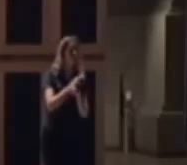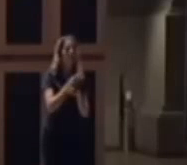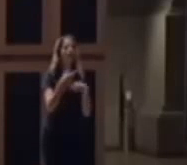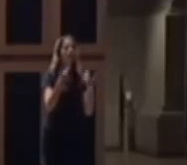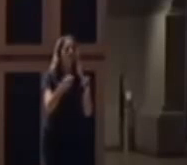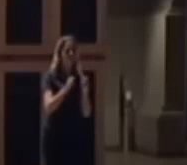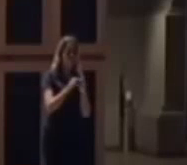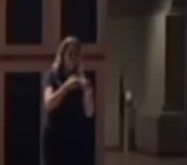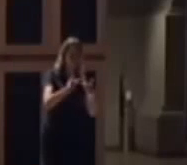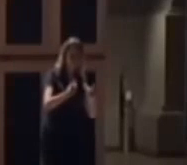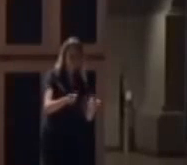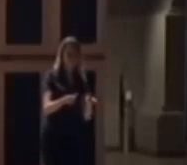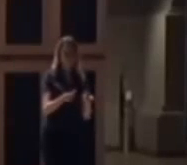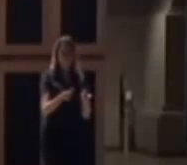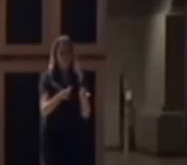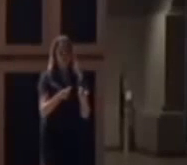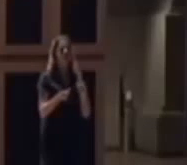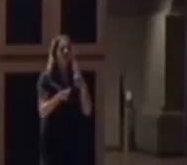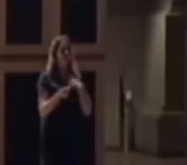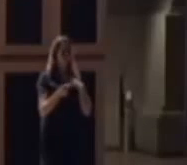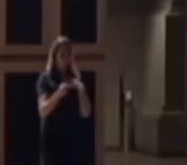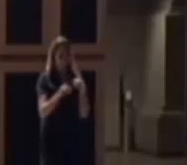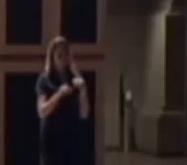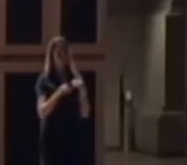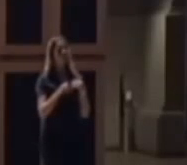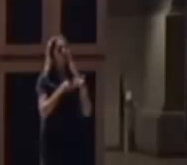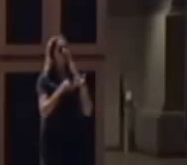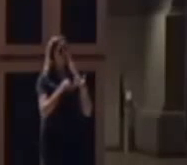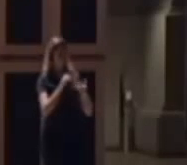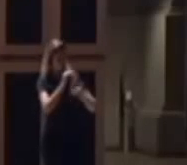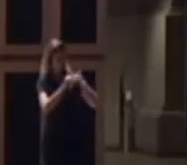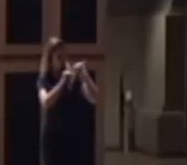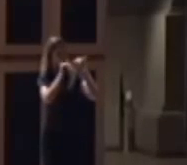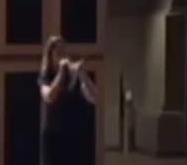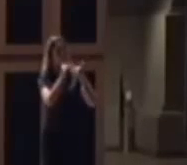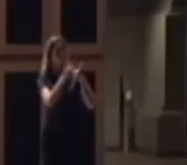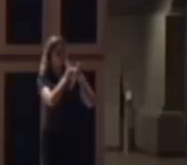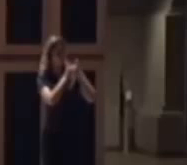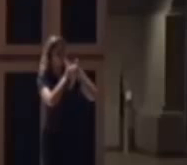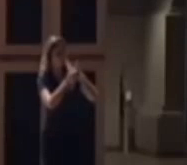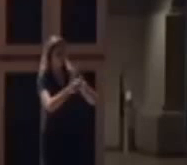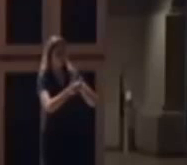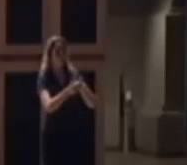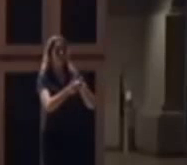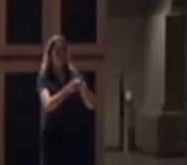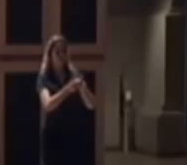checagens amostrais periódicas, isso também tem sido bem importante para que possa ser feito um acompanhamento